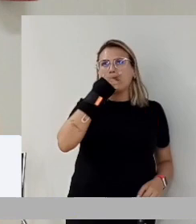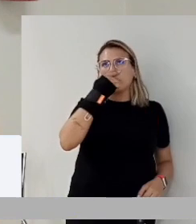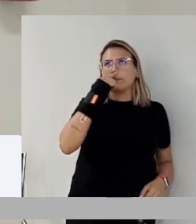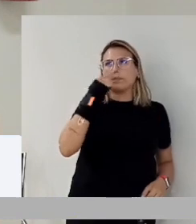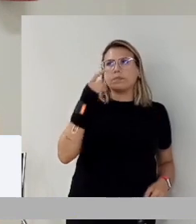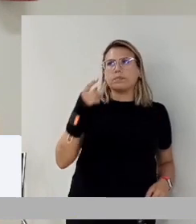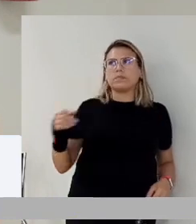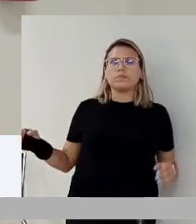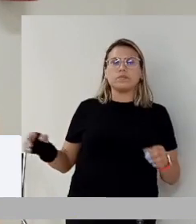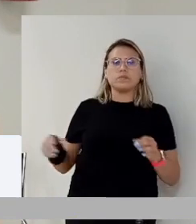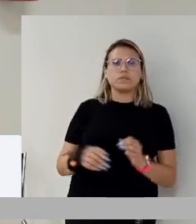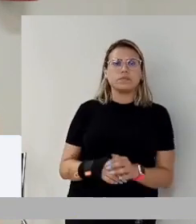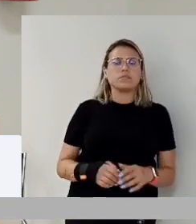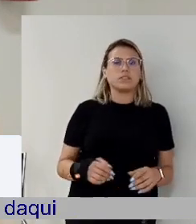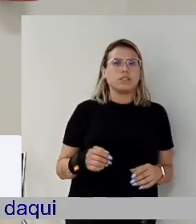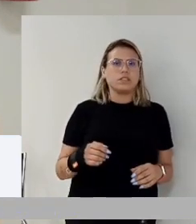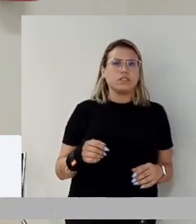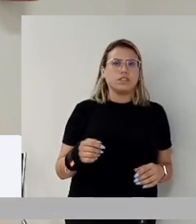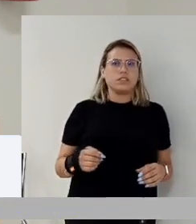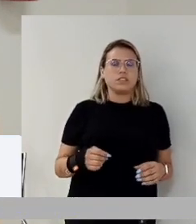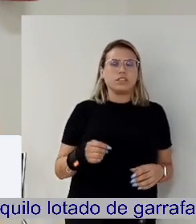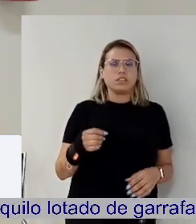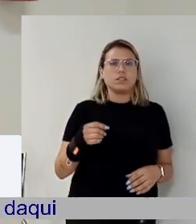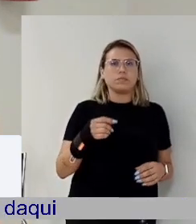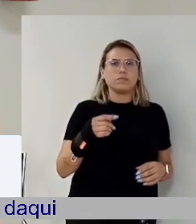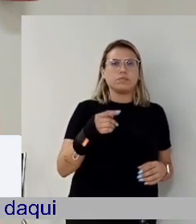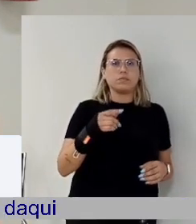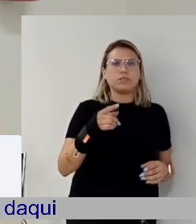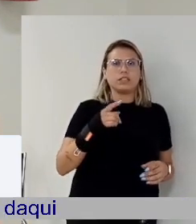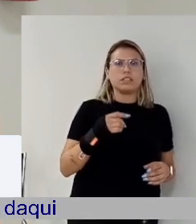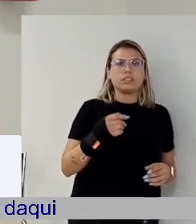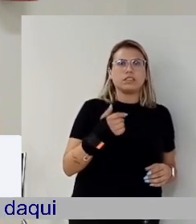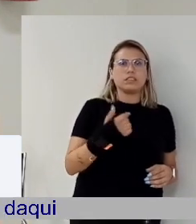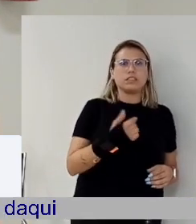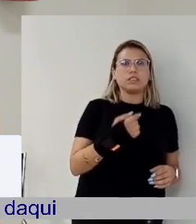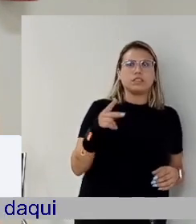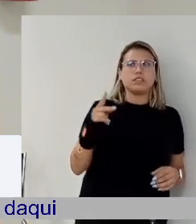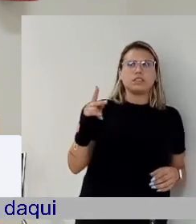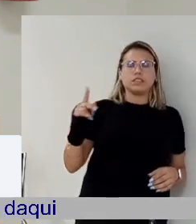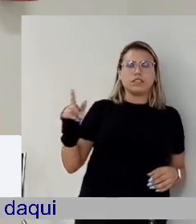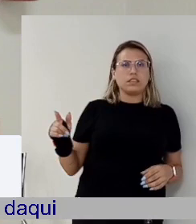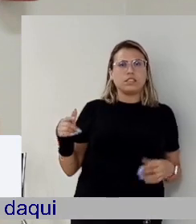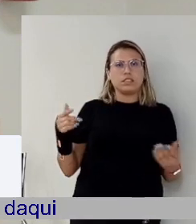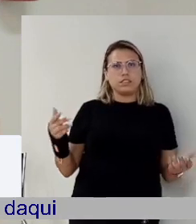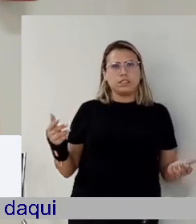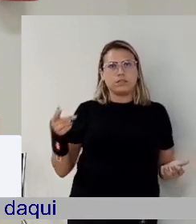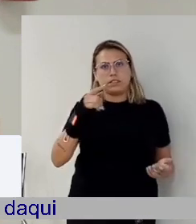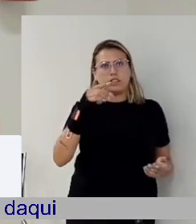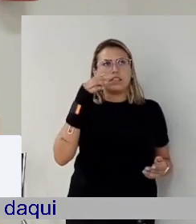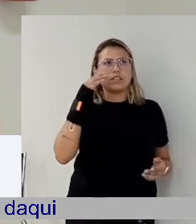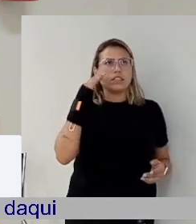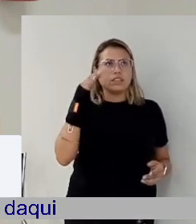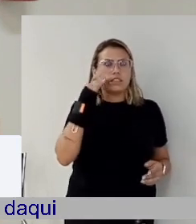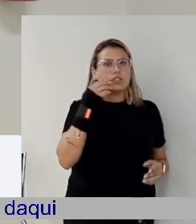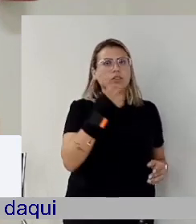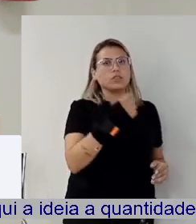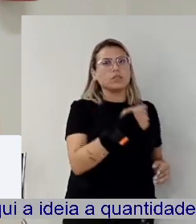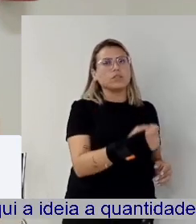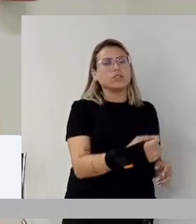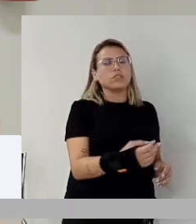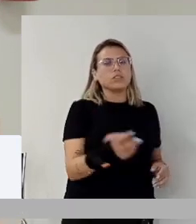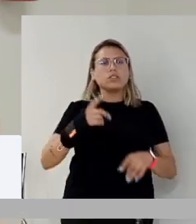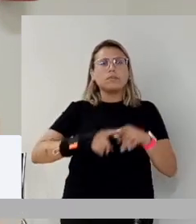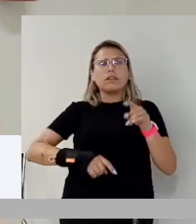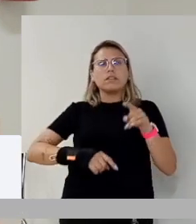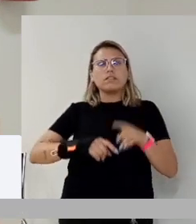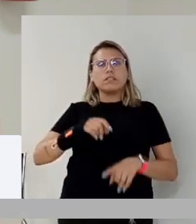um Berg daquele lotado de garrafa peta dá 13 kg né só para você ter ideia a quantidade de material que